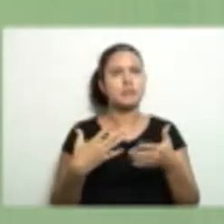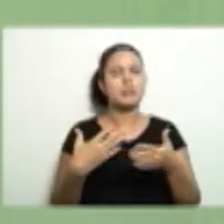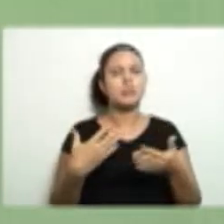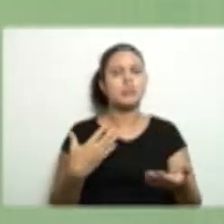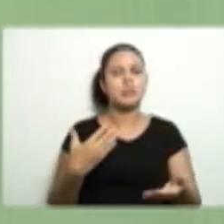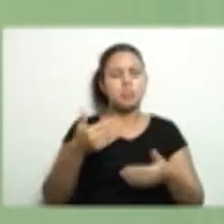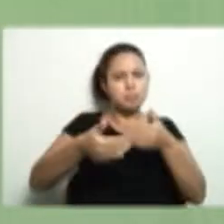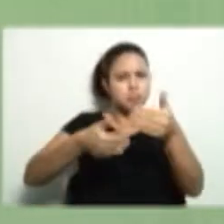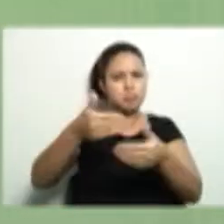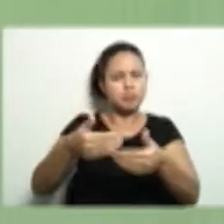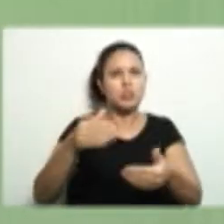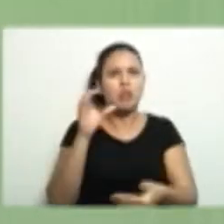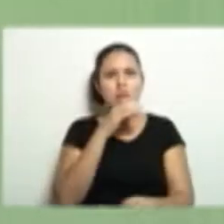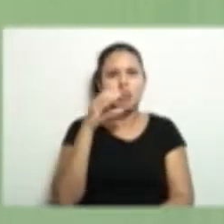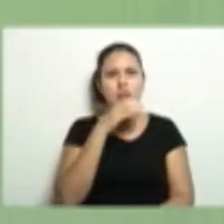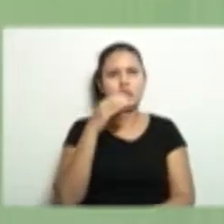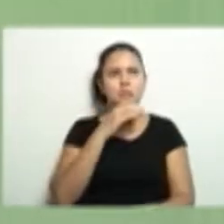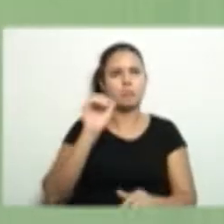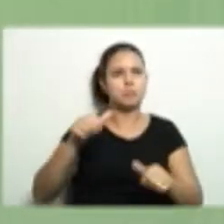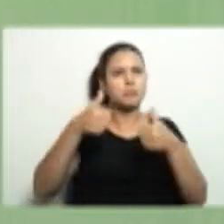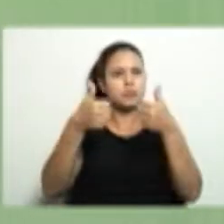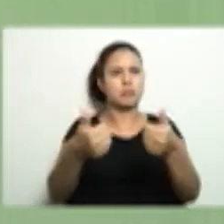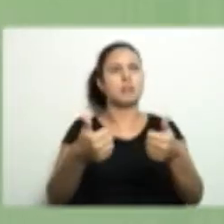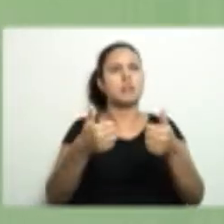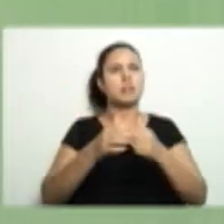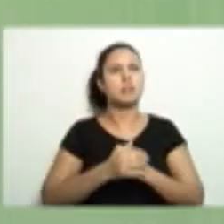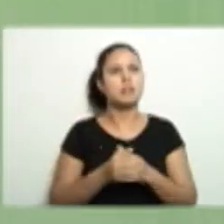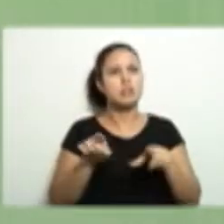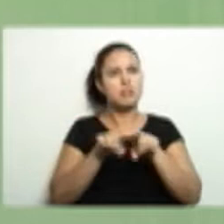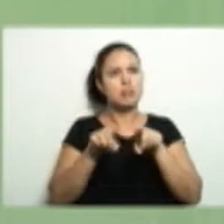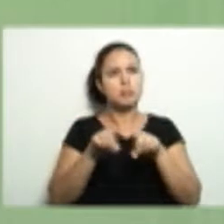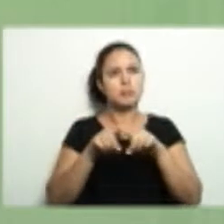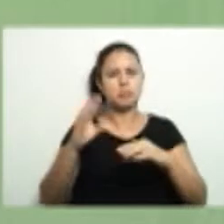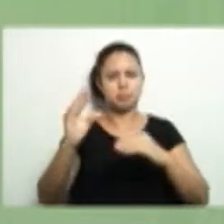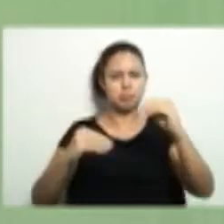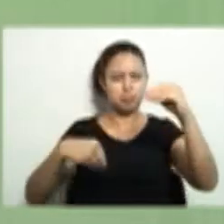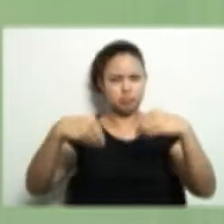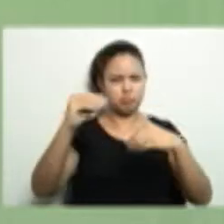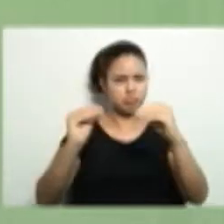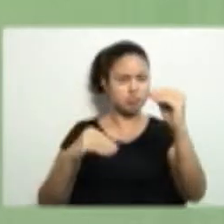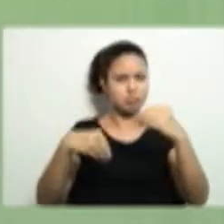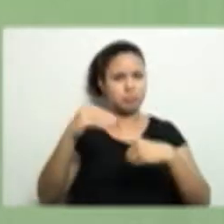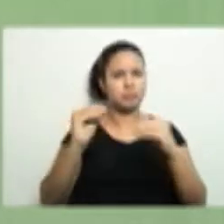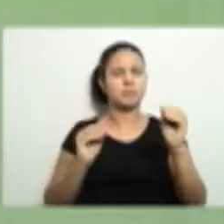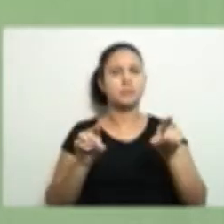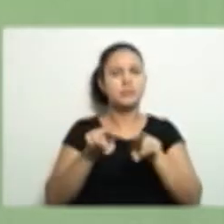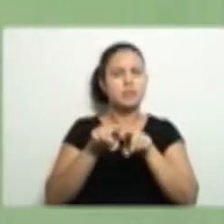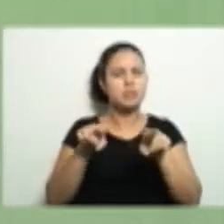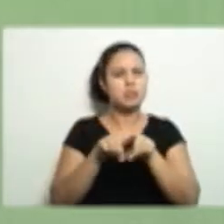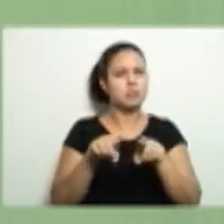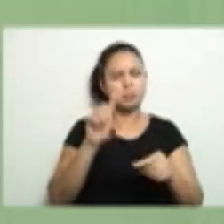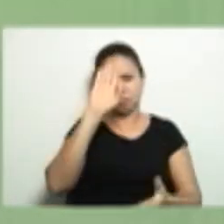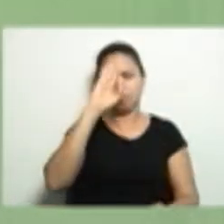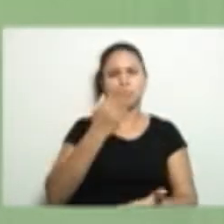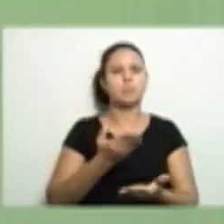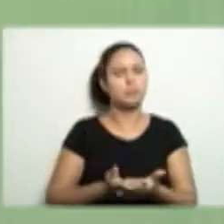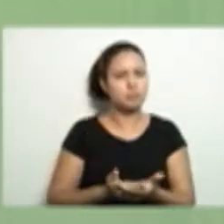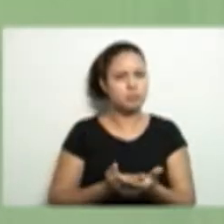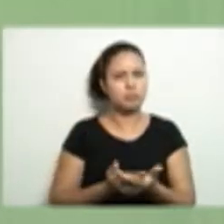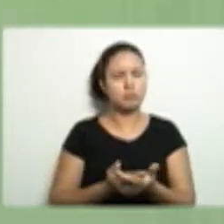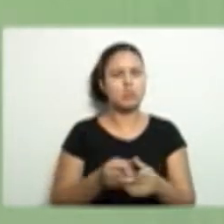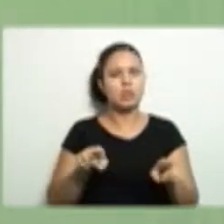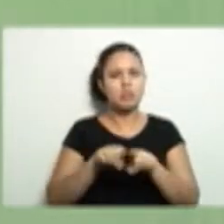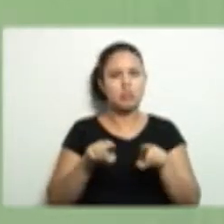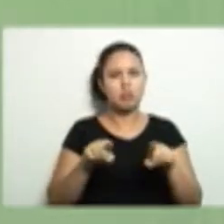a qualidade na produção, além da flexibilidade, da confiabilidade e da redução